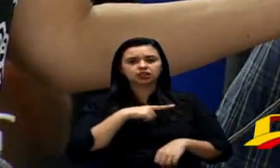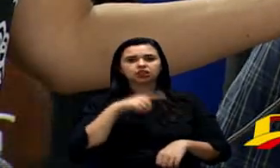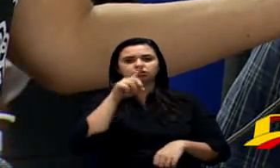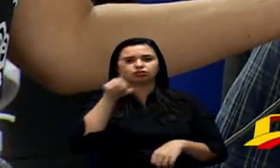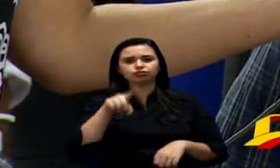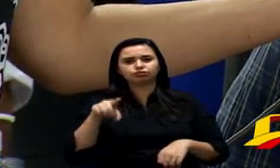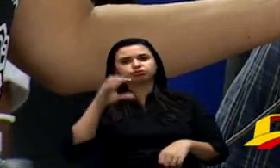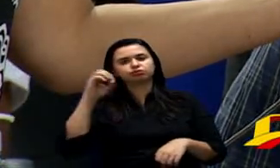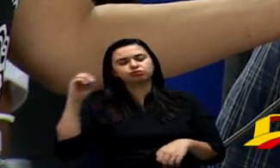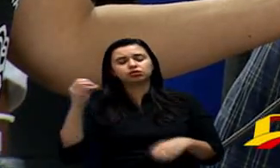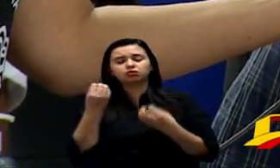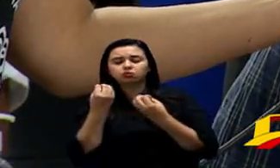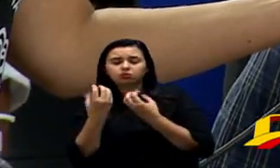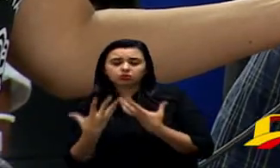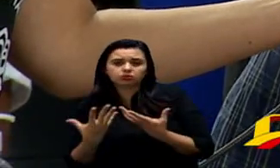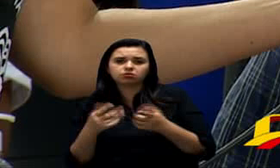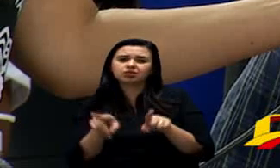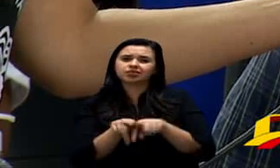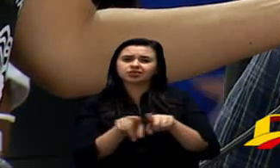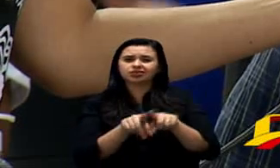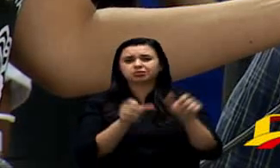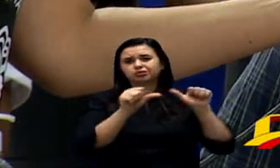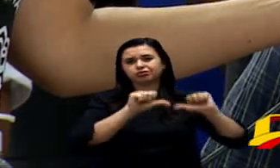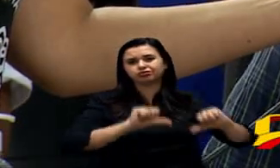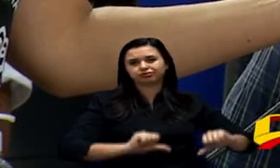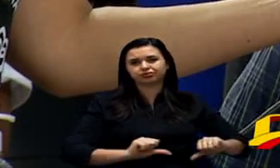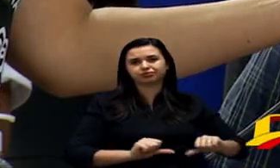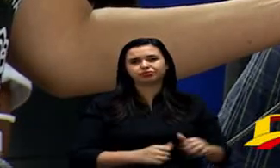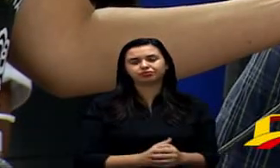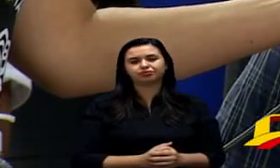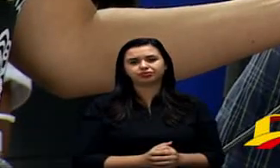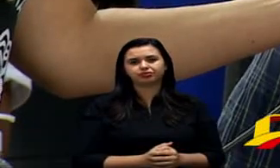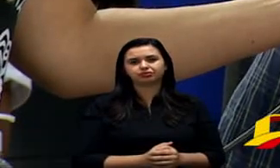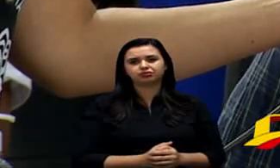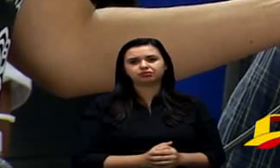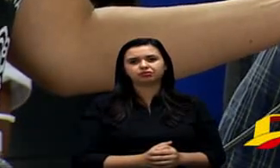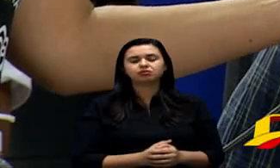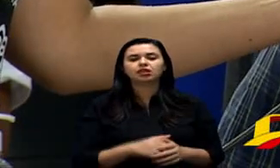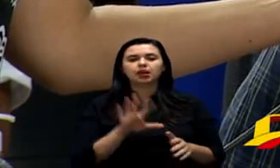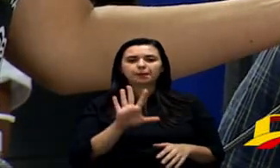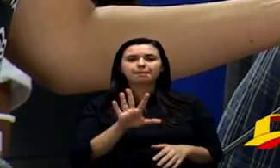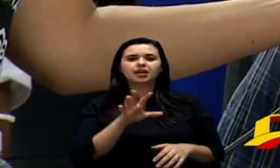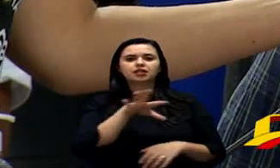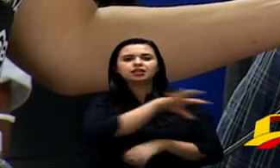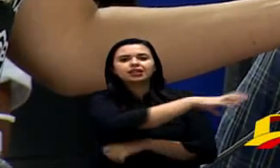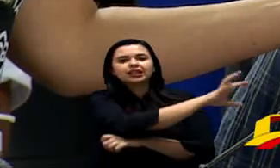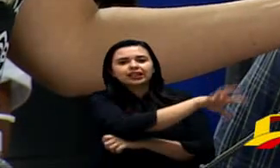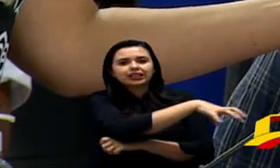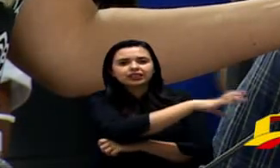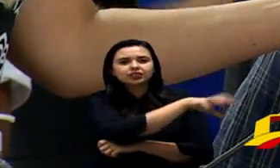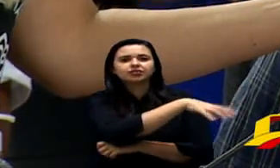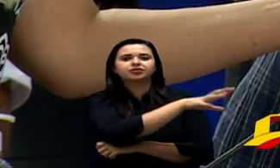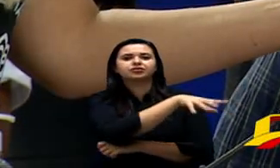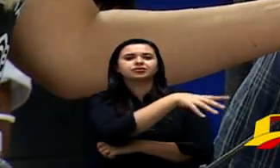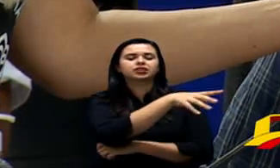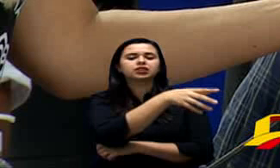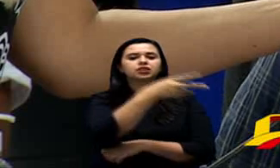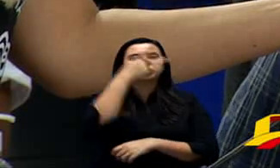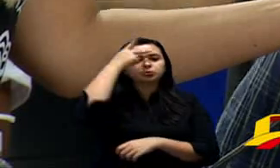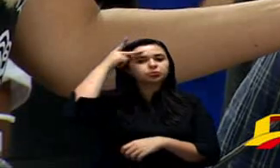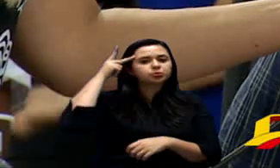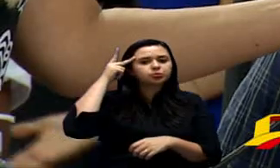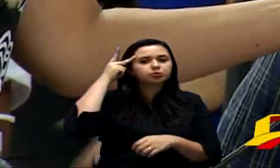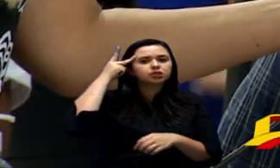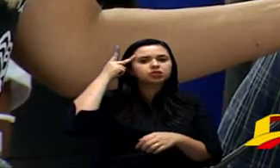zoológicos, ambientes sociais de elefantes, interações sociais de elefantes podem ser negativas ou positivas,